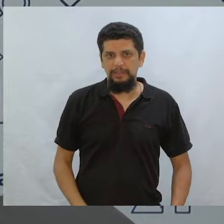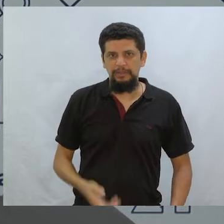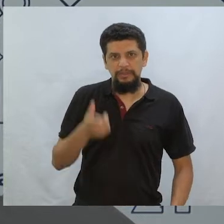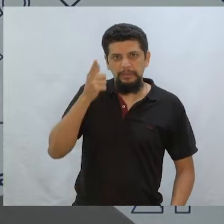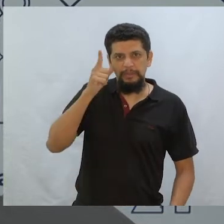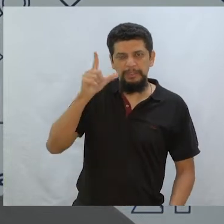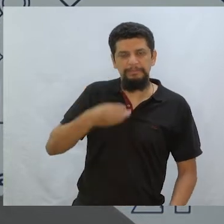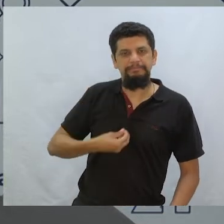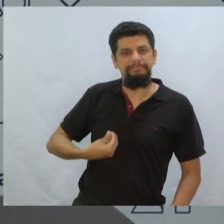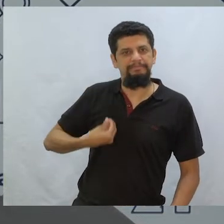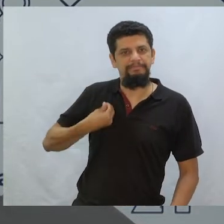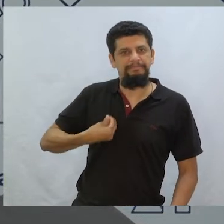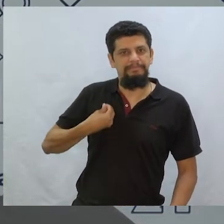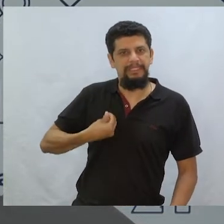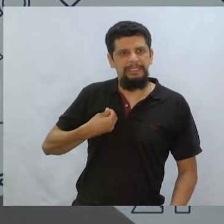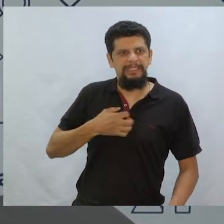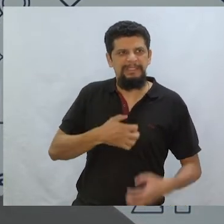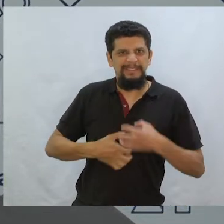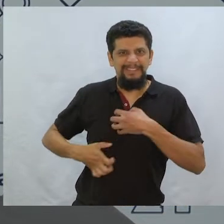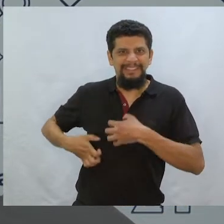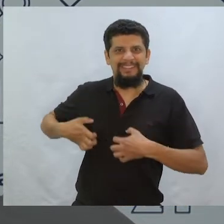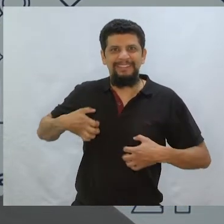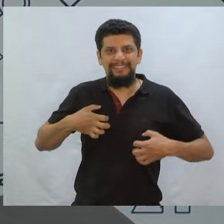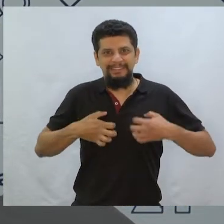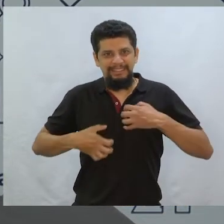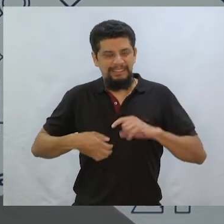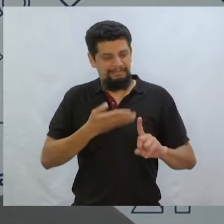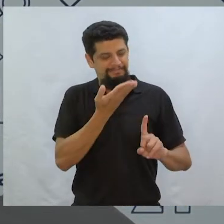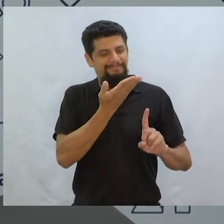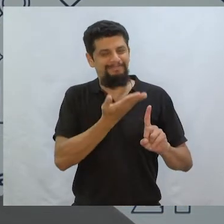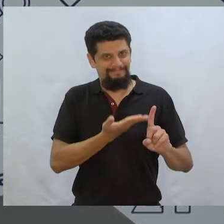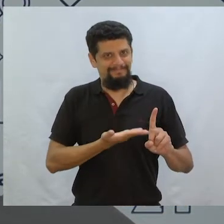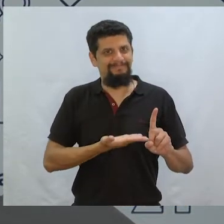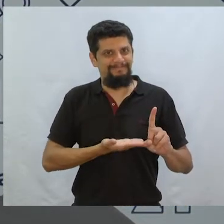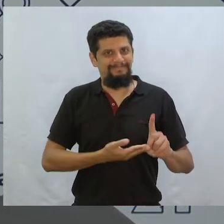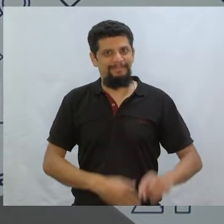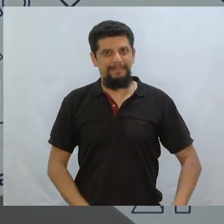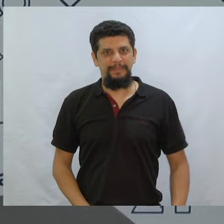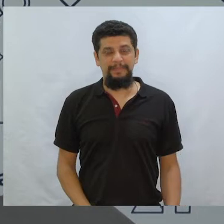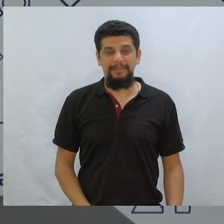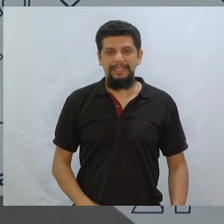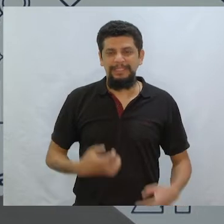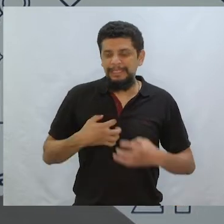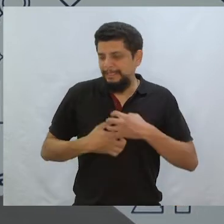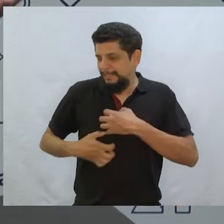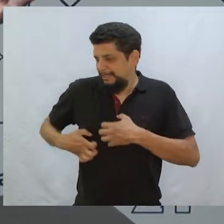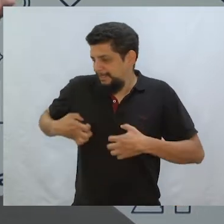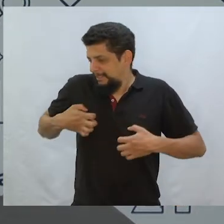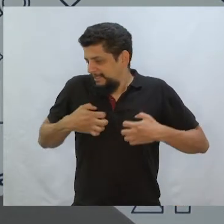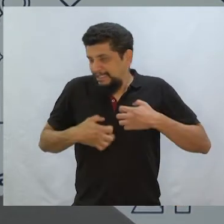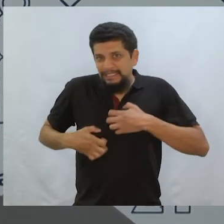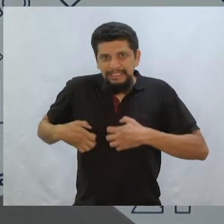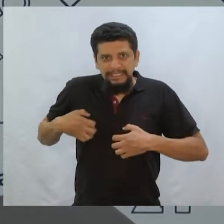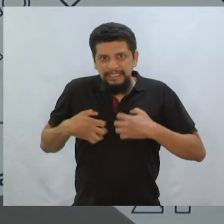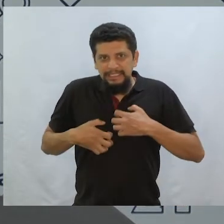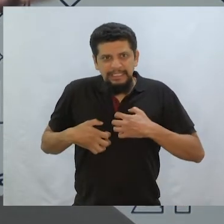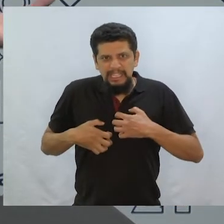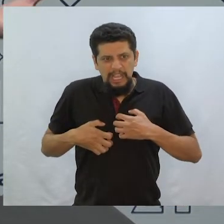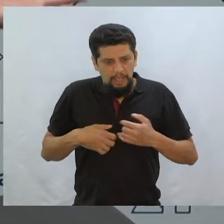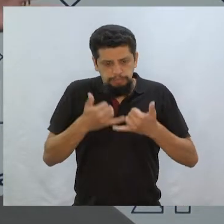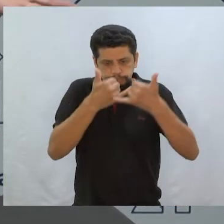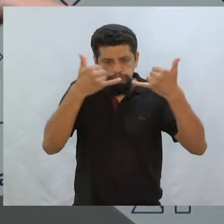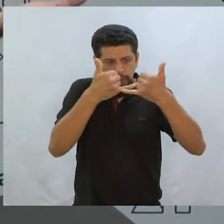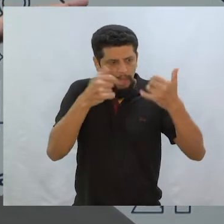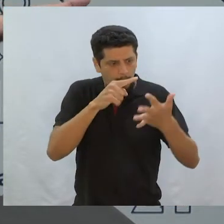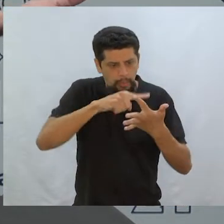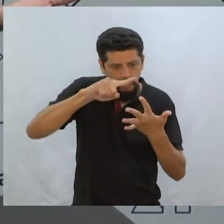conseguindo viver o desespero dessa criança certo desespero era tão grande que nem contar